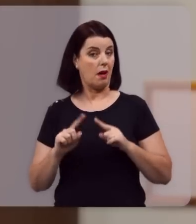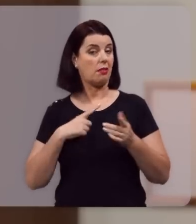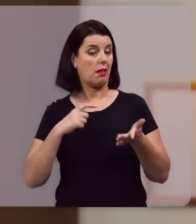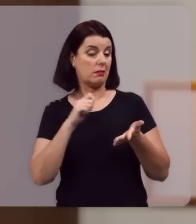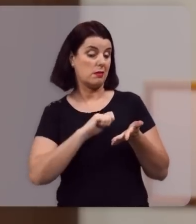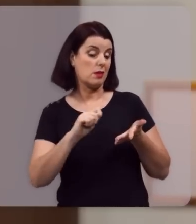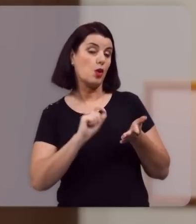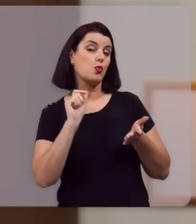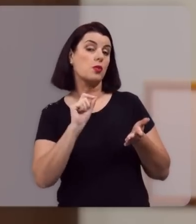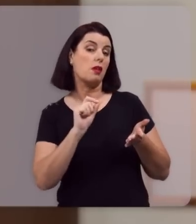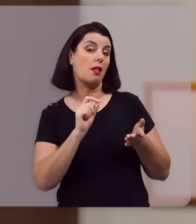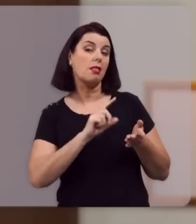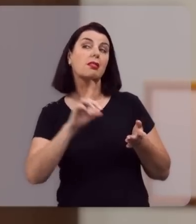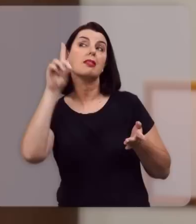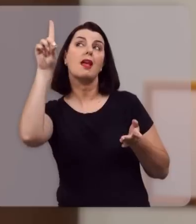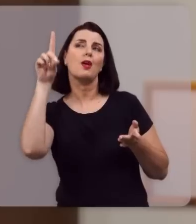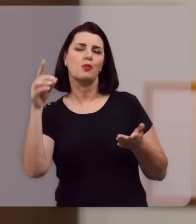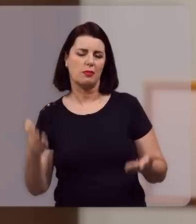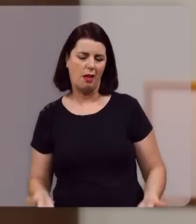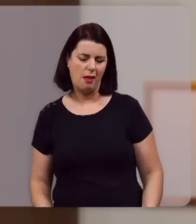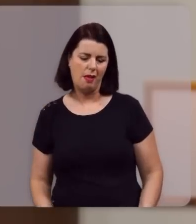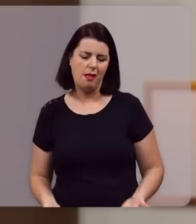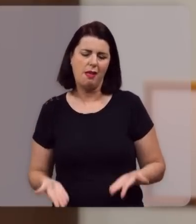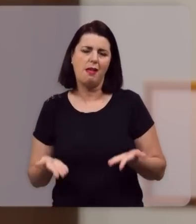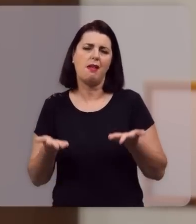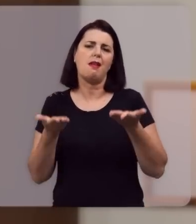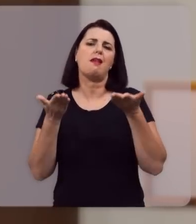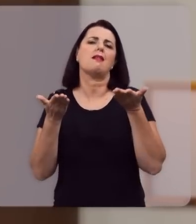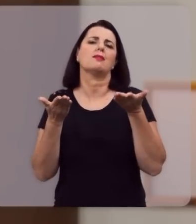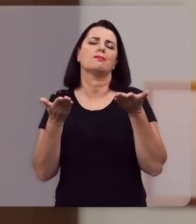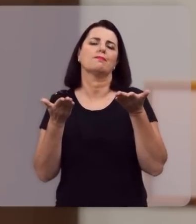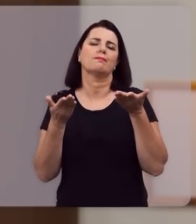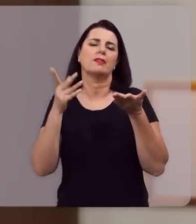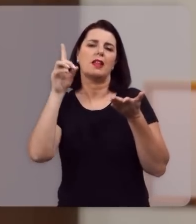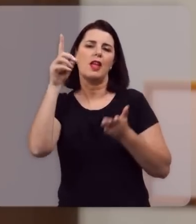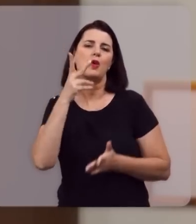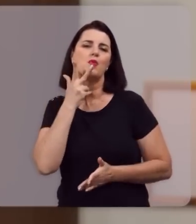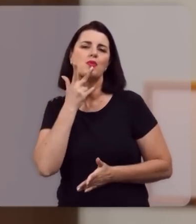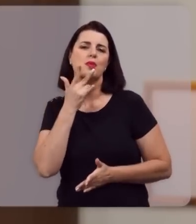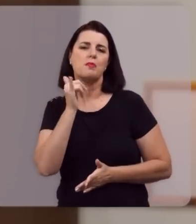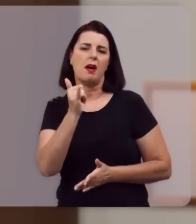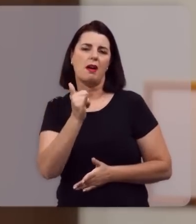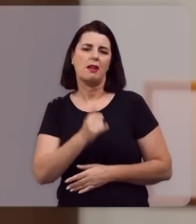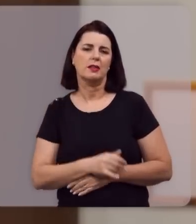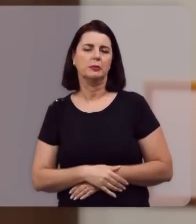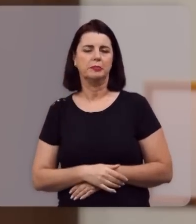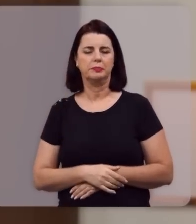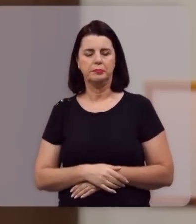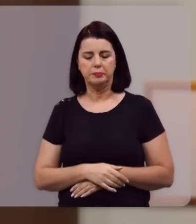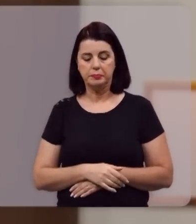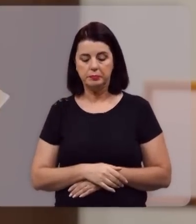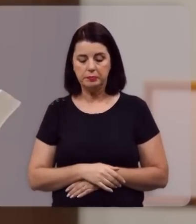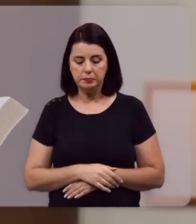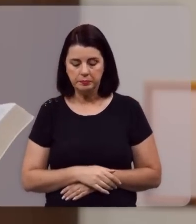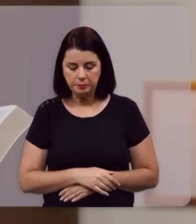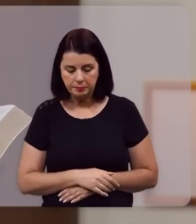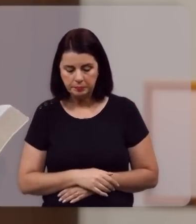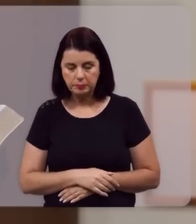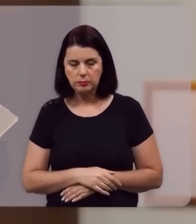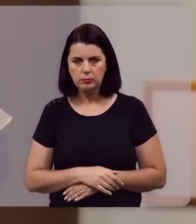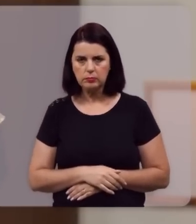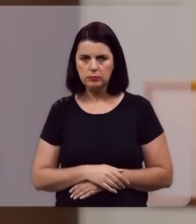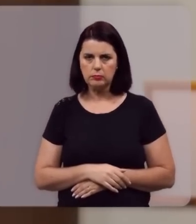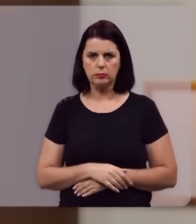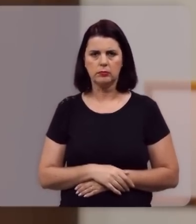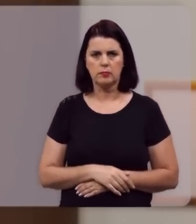Mas está escrito, pelo que também Deus, o Pai, o exaltou.